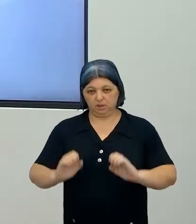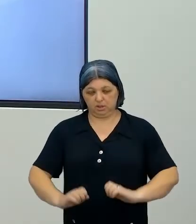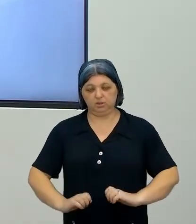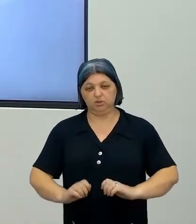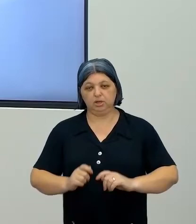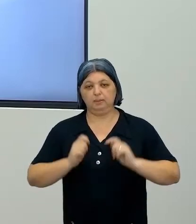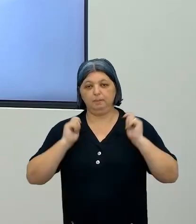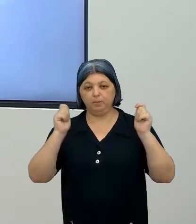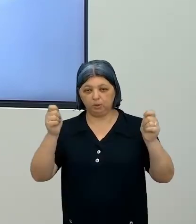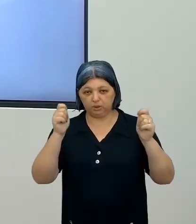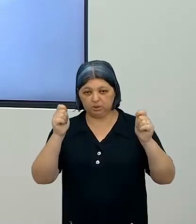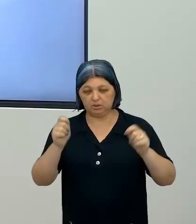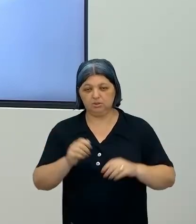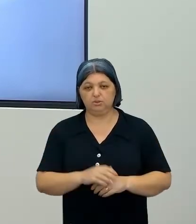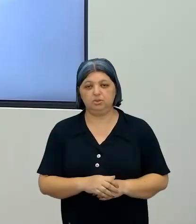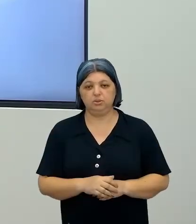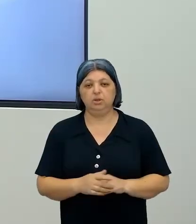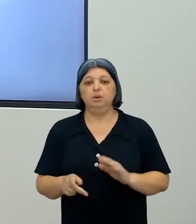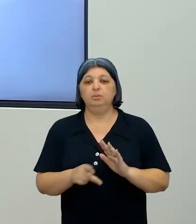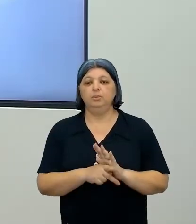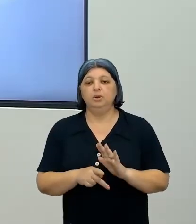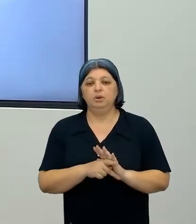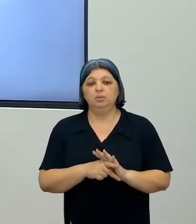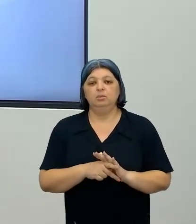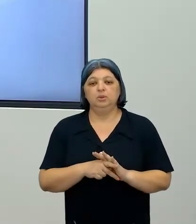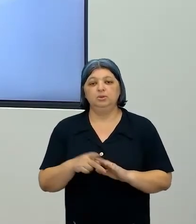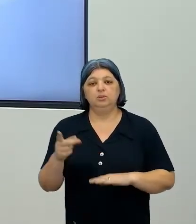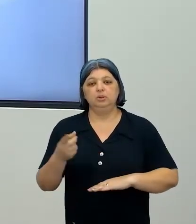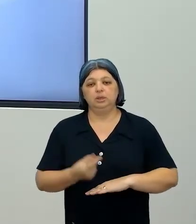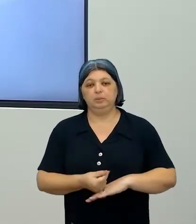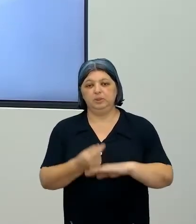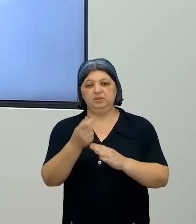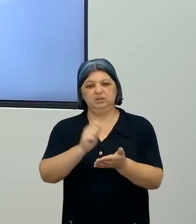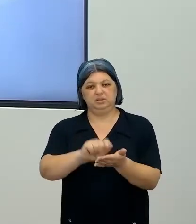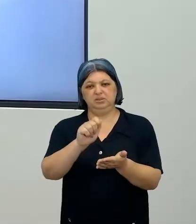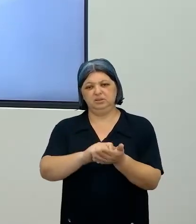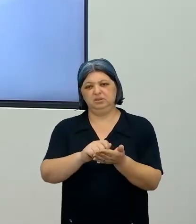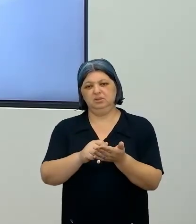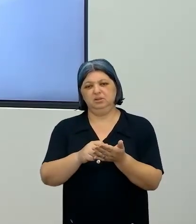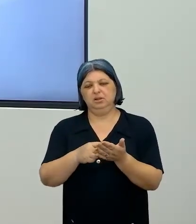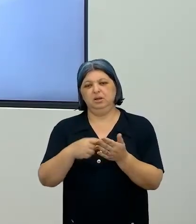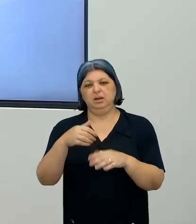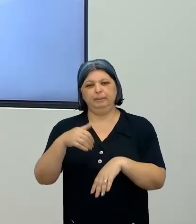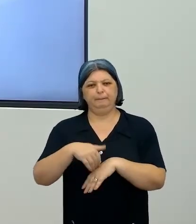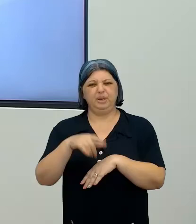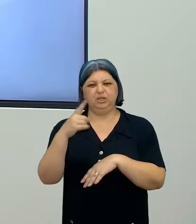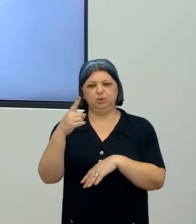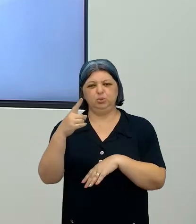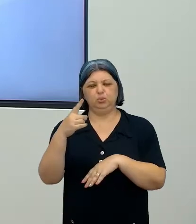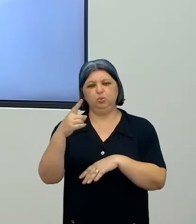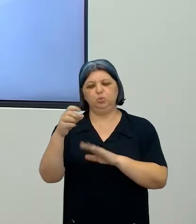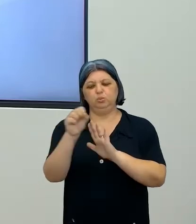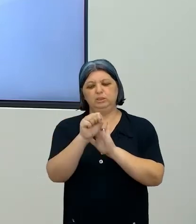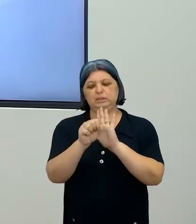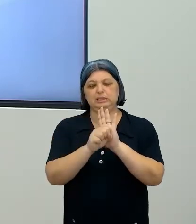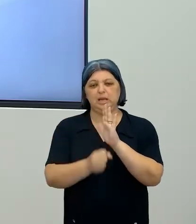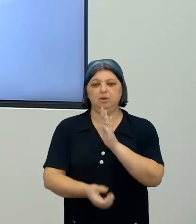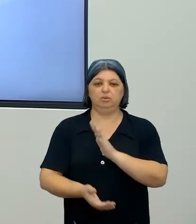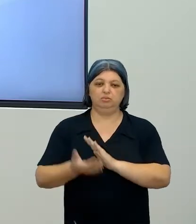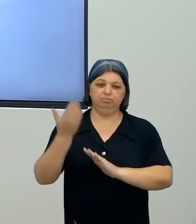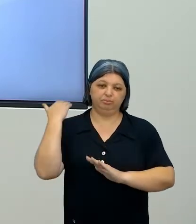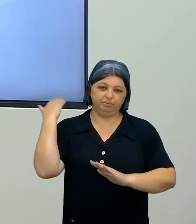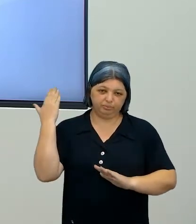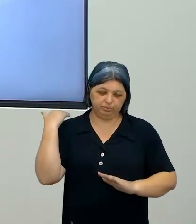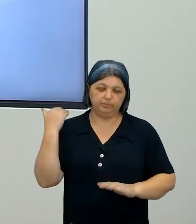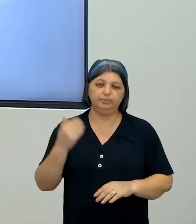Protestante e o Espírito do Capitalismo, que foi escrito há mais de um século por Max Weber, né? Há bem